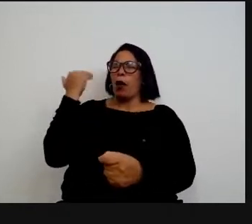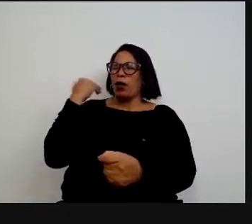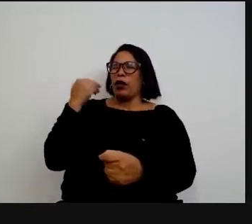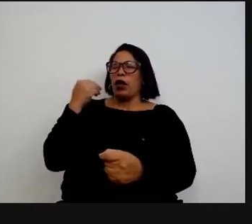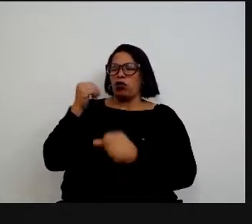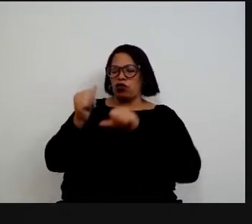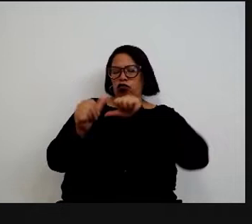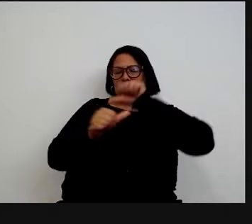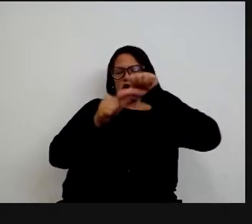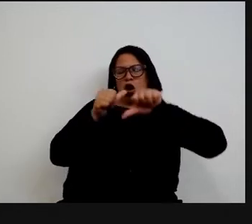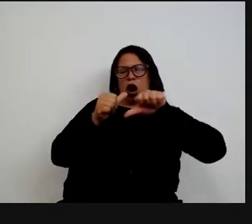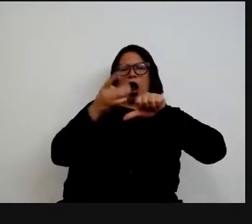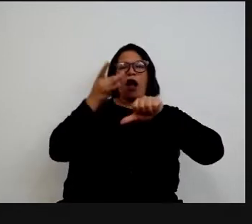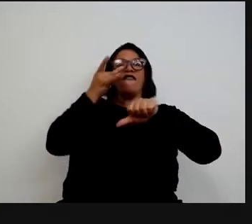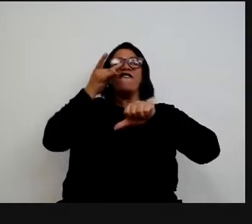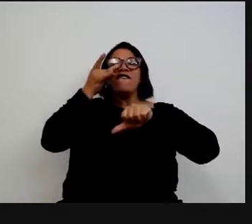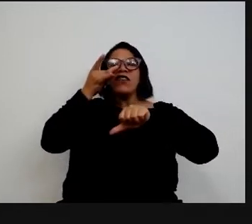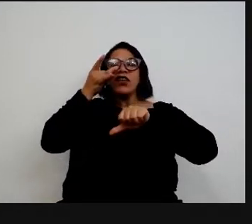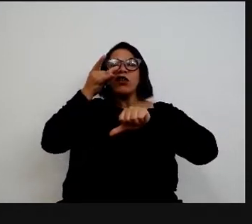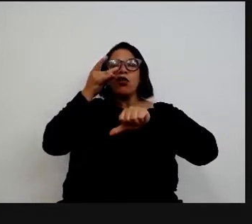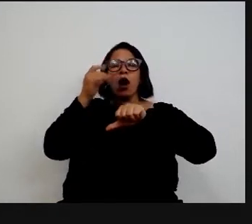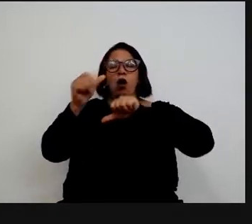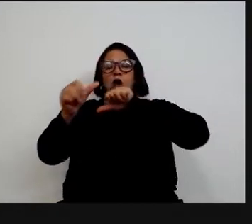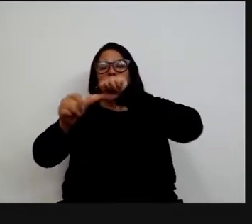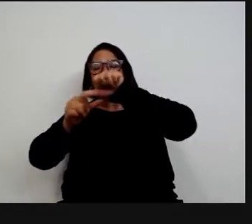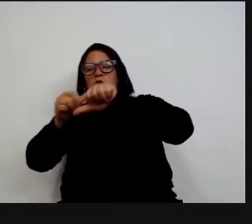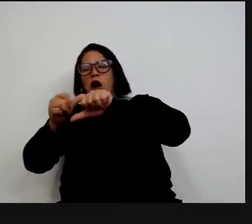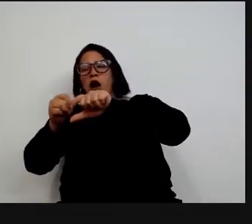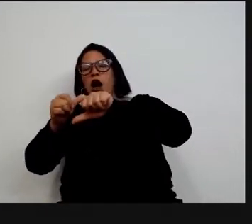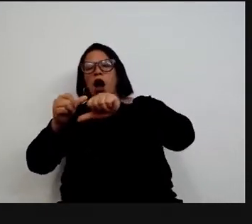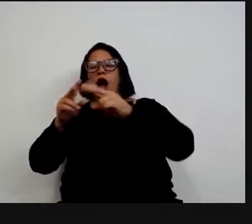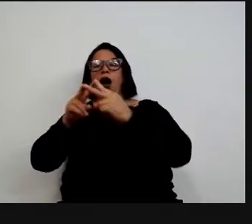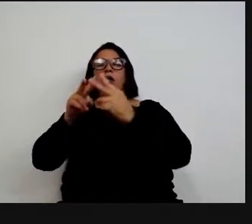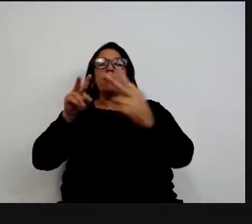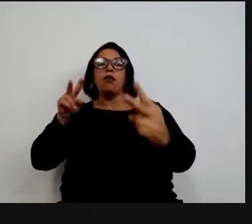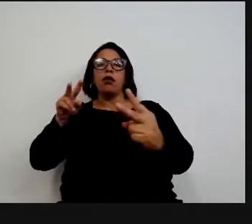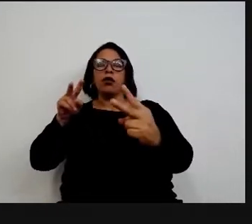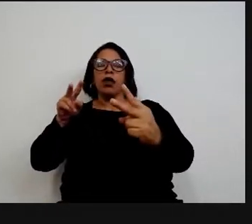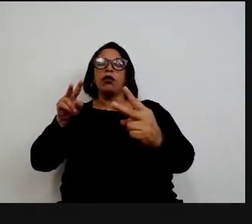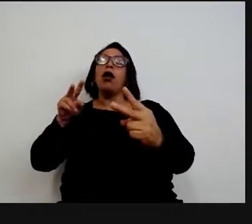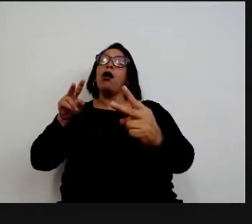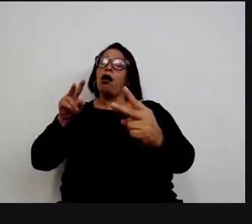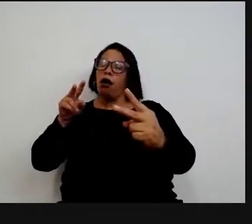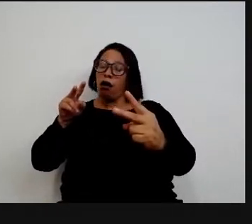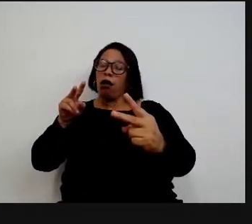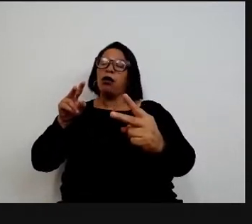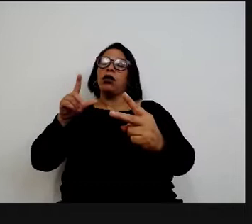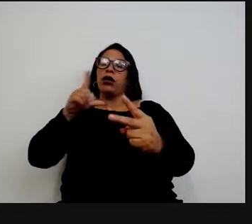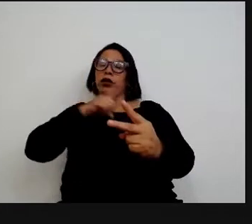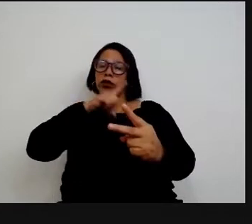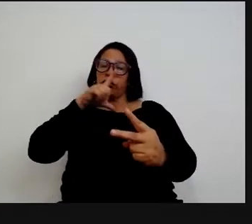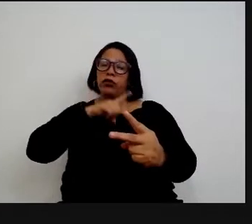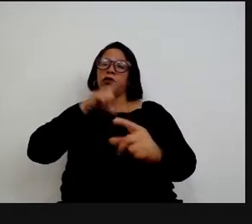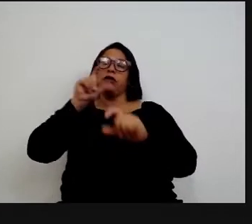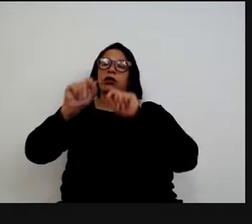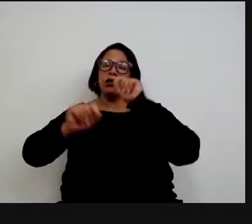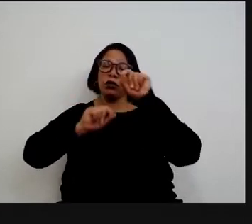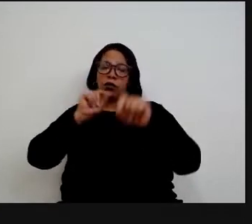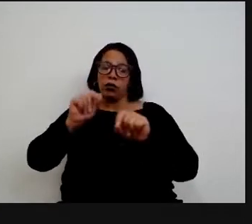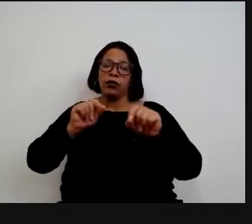de migração, depois eu volto aqui contando o que então a gente começa a fazer imediatamente, mas de que tinha ali